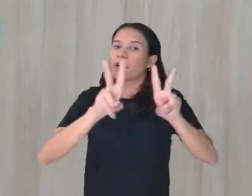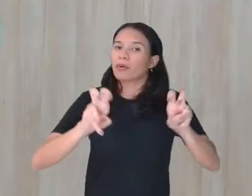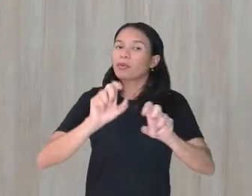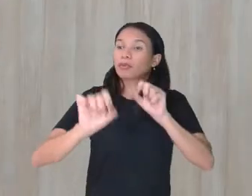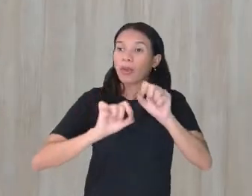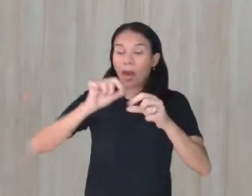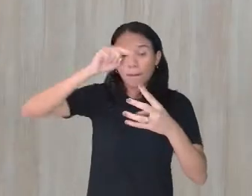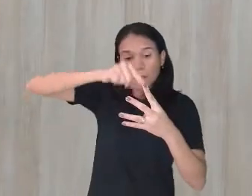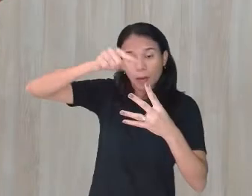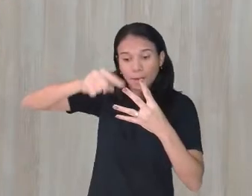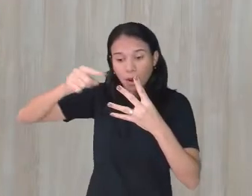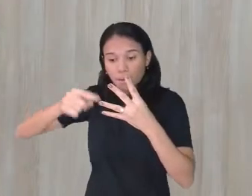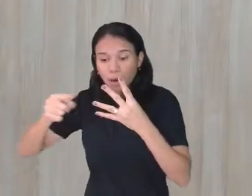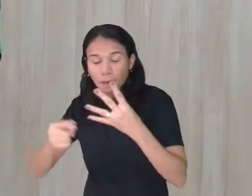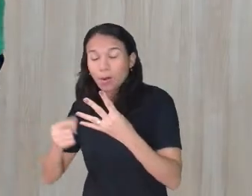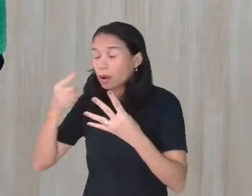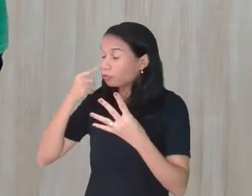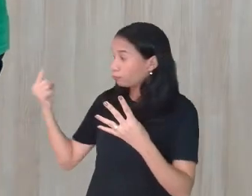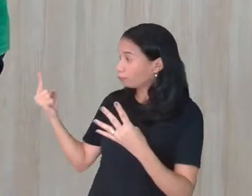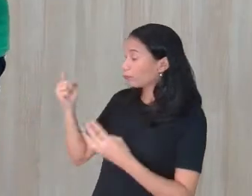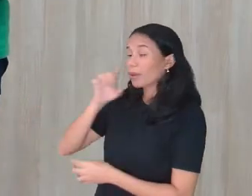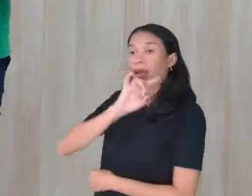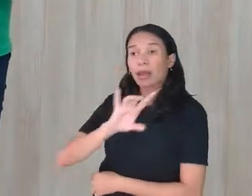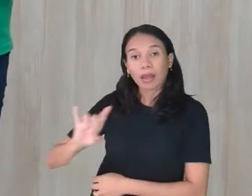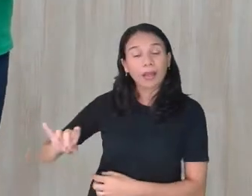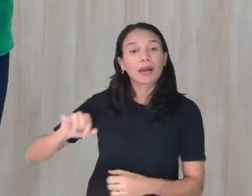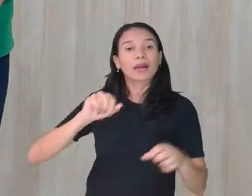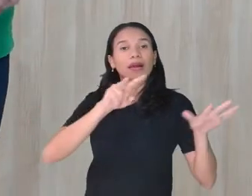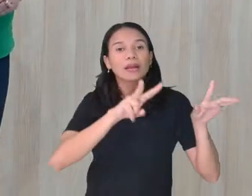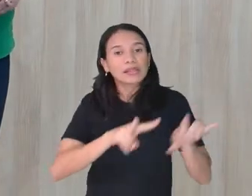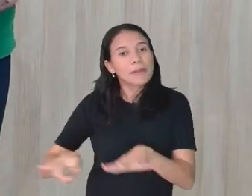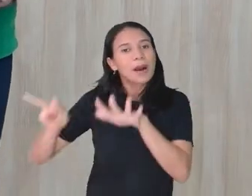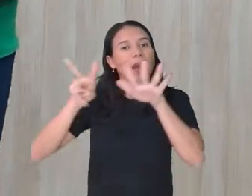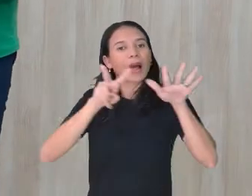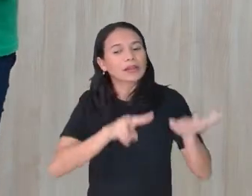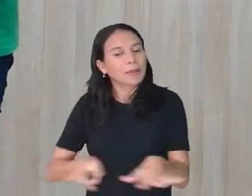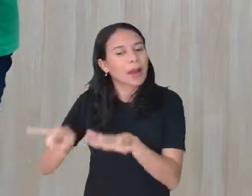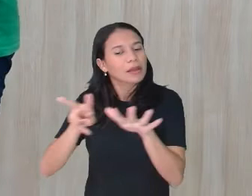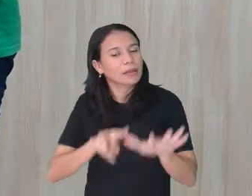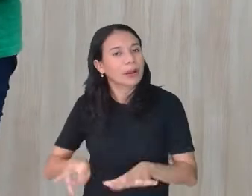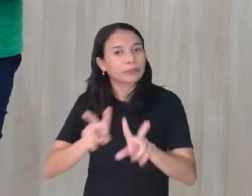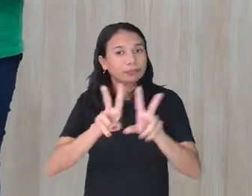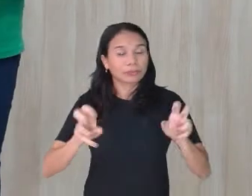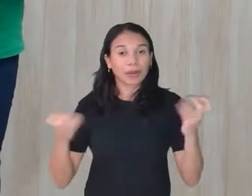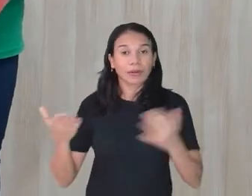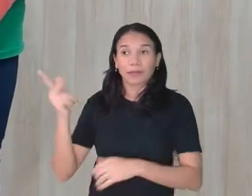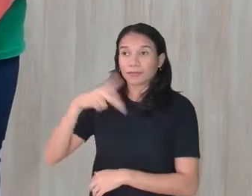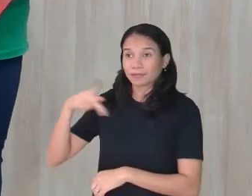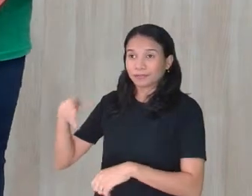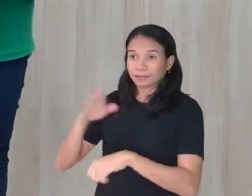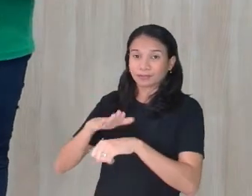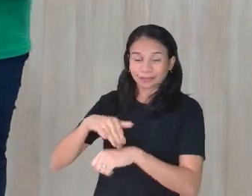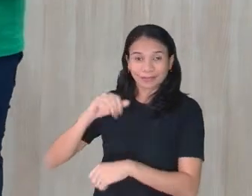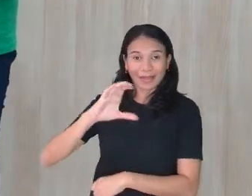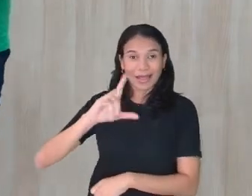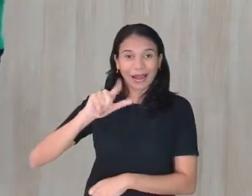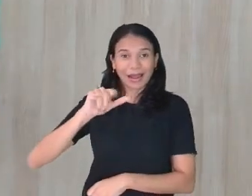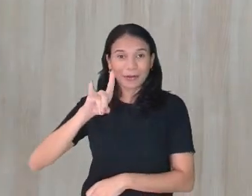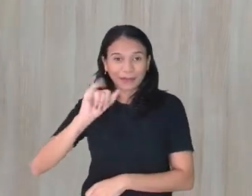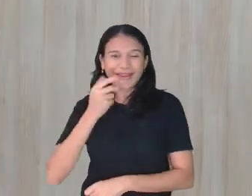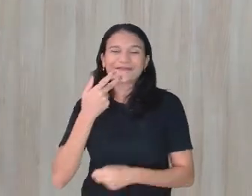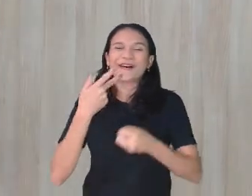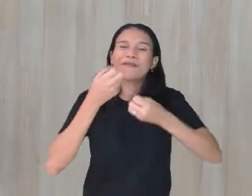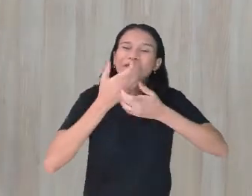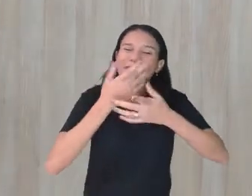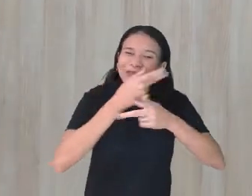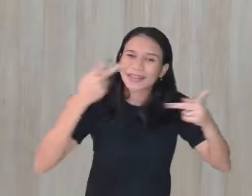um desses, como eu já coloquei para vocês, cada semana a gente está falando de um, eu vou chamar a professora Cláudia para ela dar as